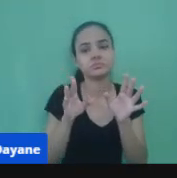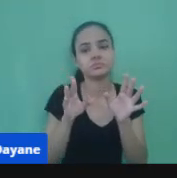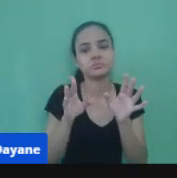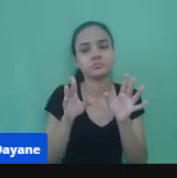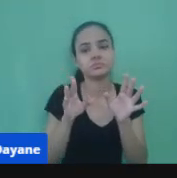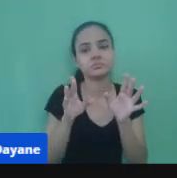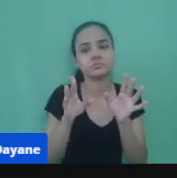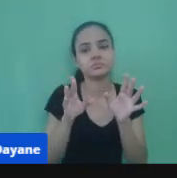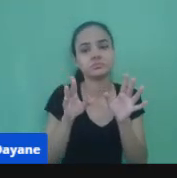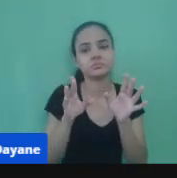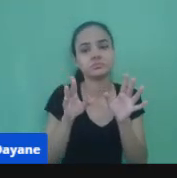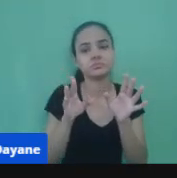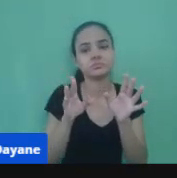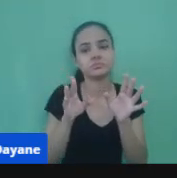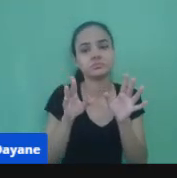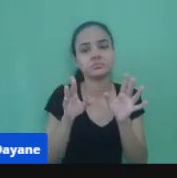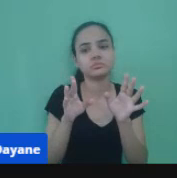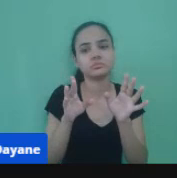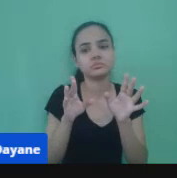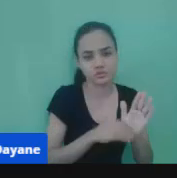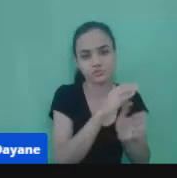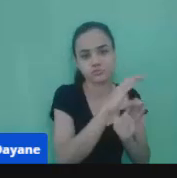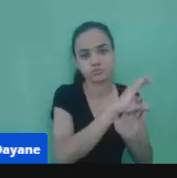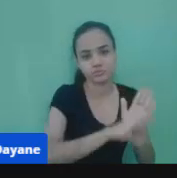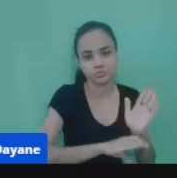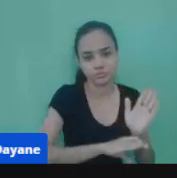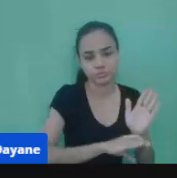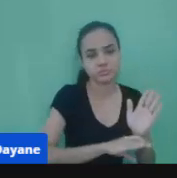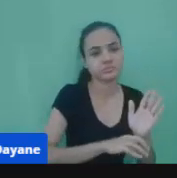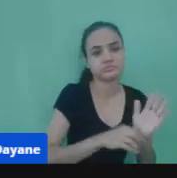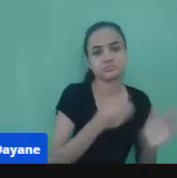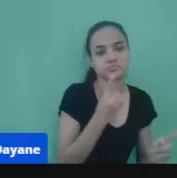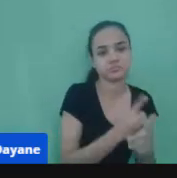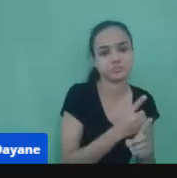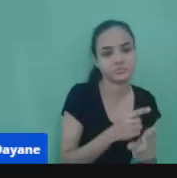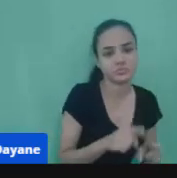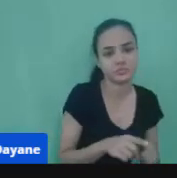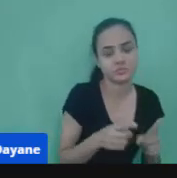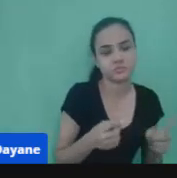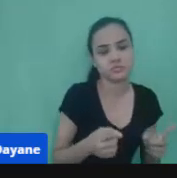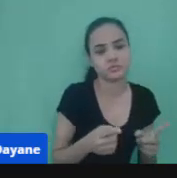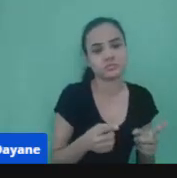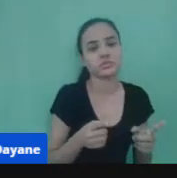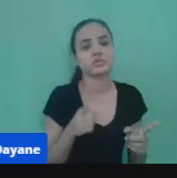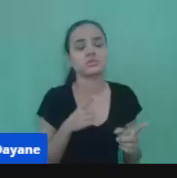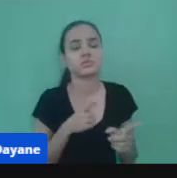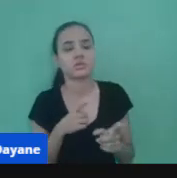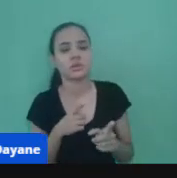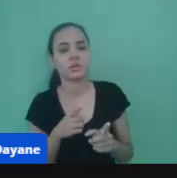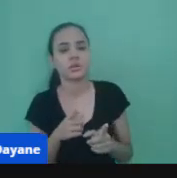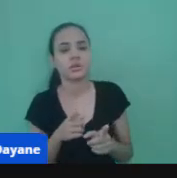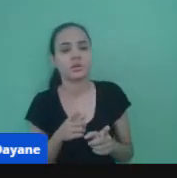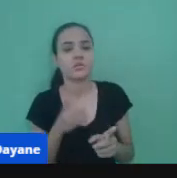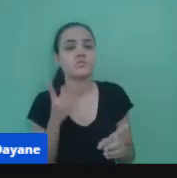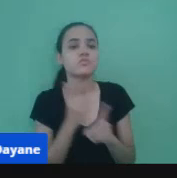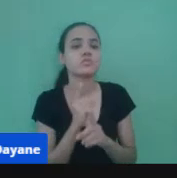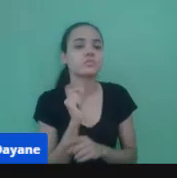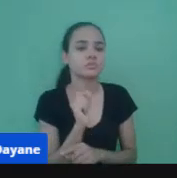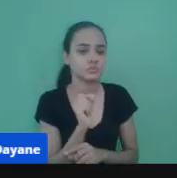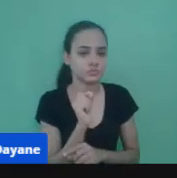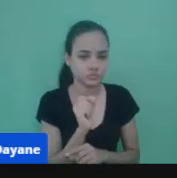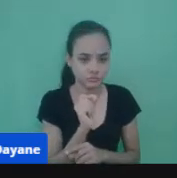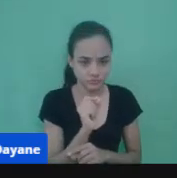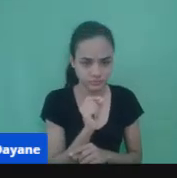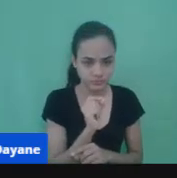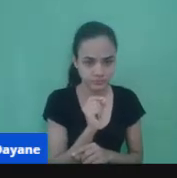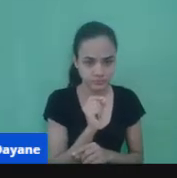é a indicação da criação dos chamados laboratórios audiovisuais. O que é isso? Você pode trabalhar,